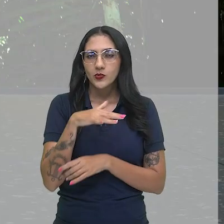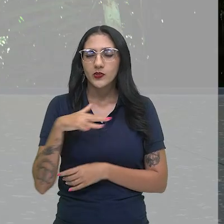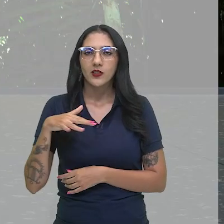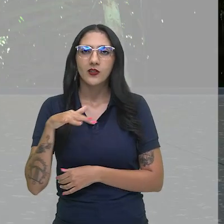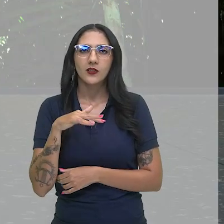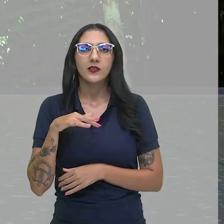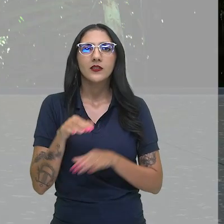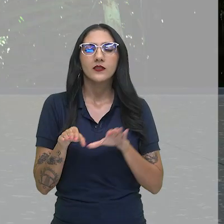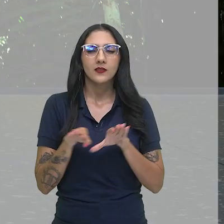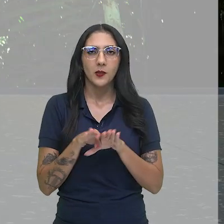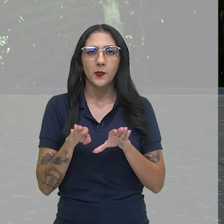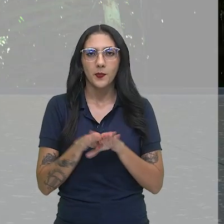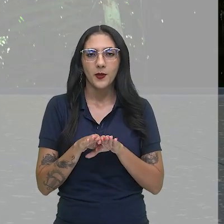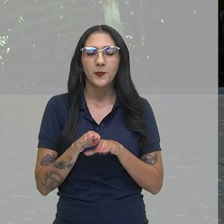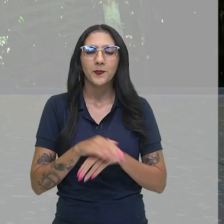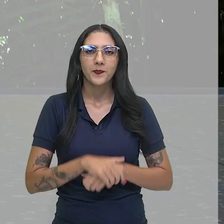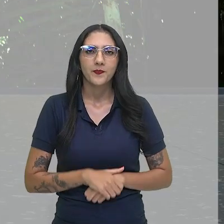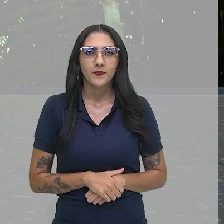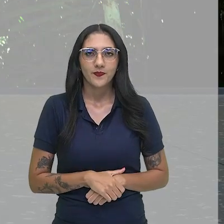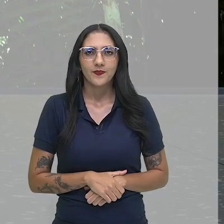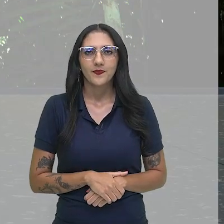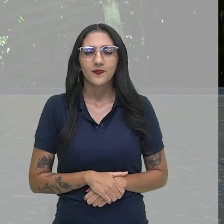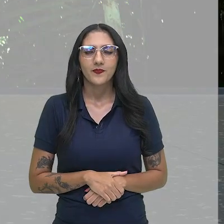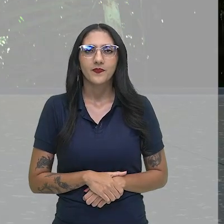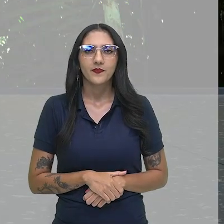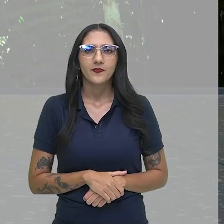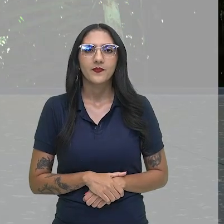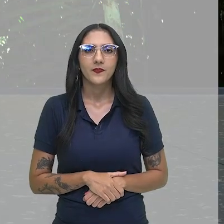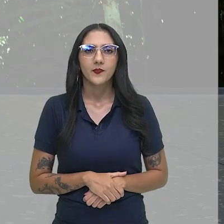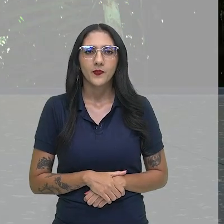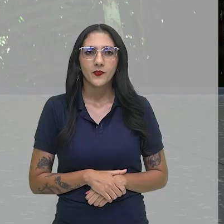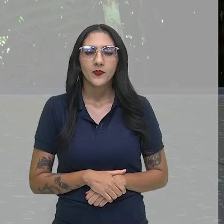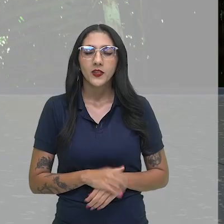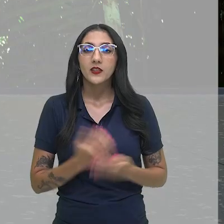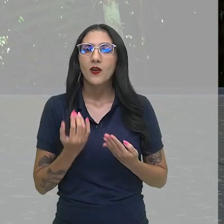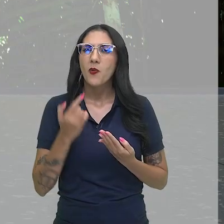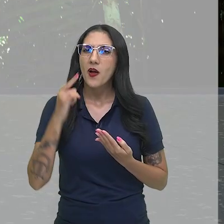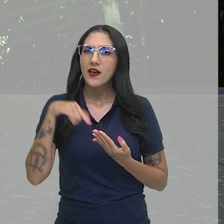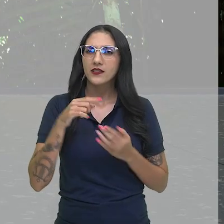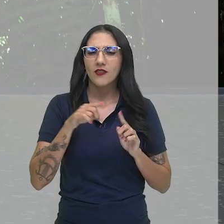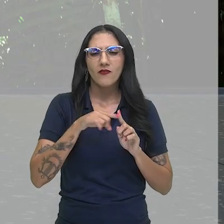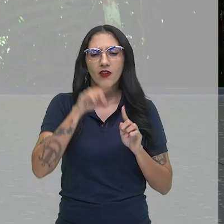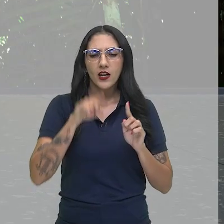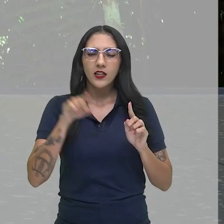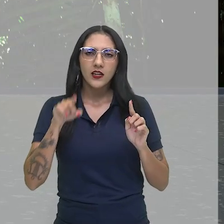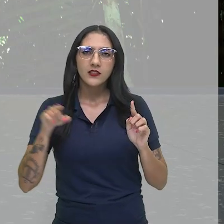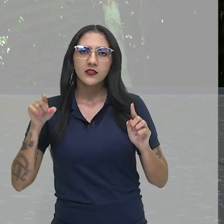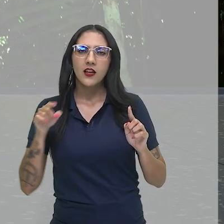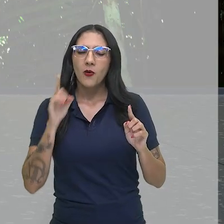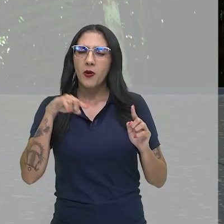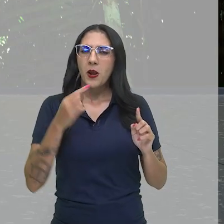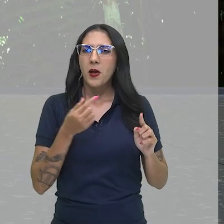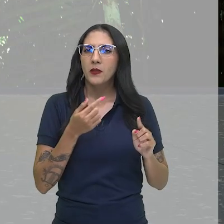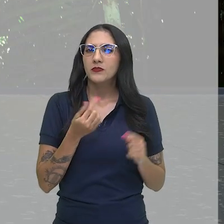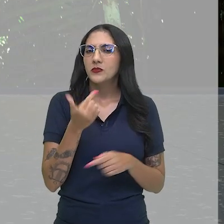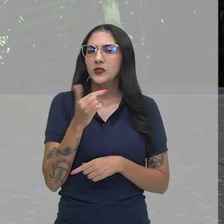de anos, o ano final menos o ano inicial. E essa taxa de variação, não necessariamente é ruim a gente